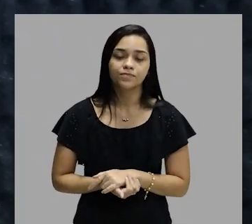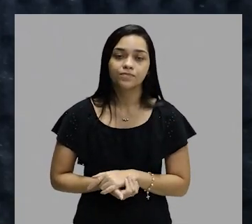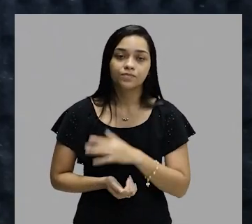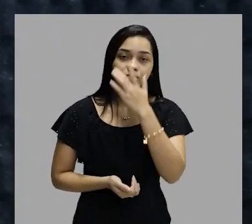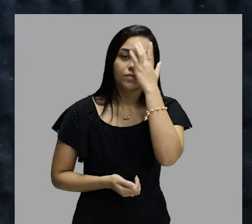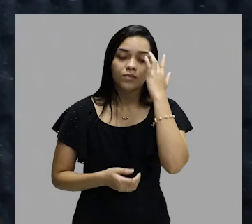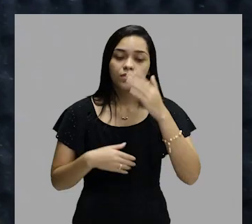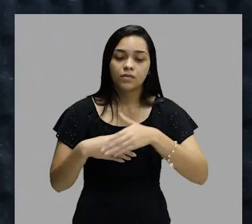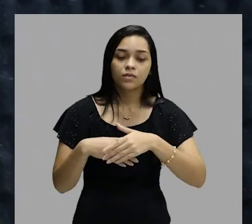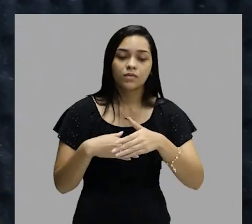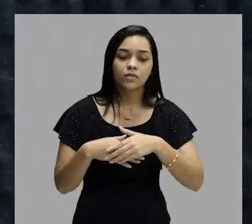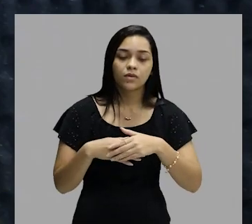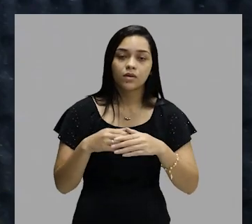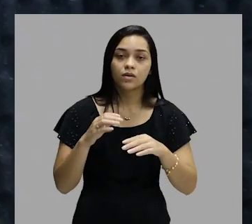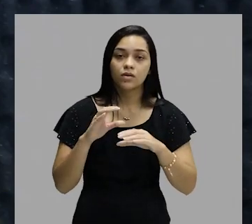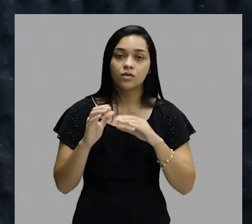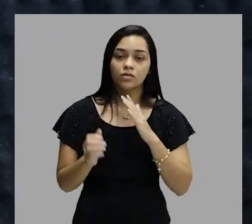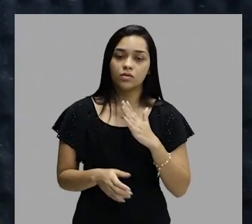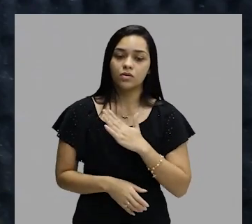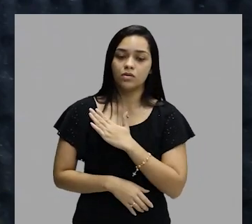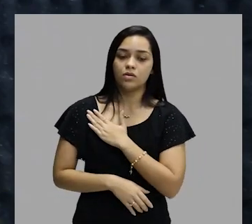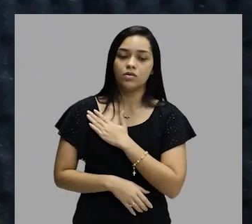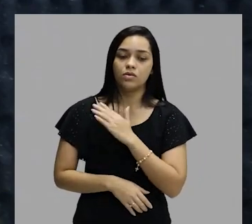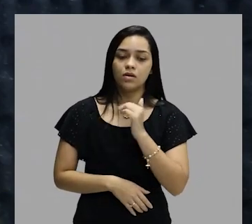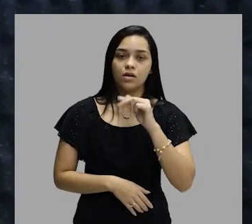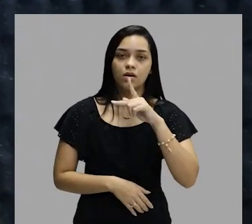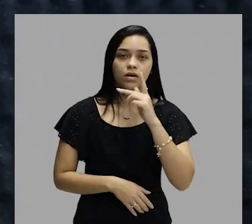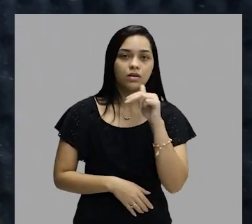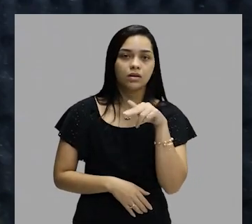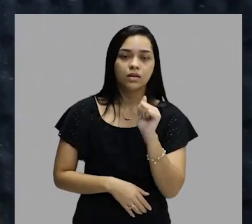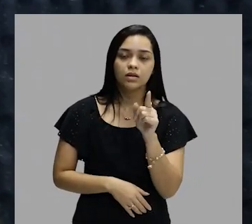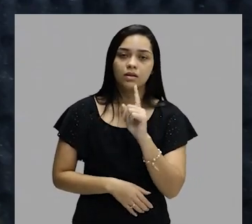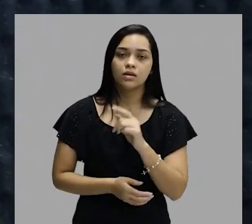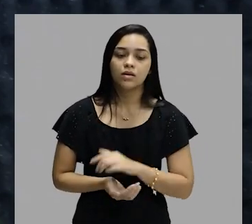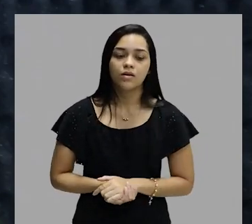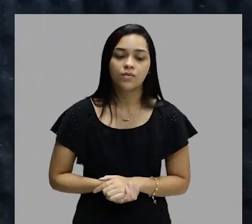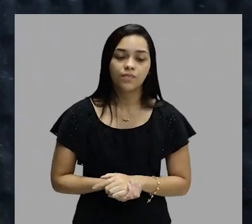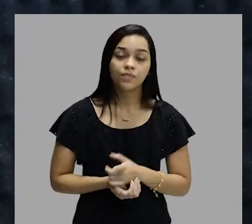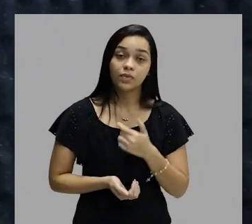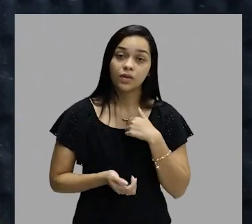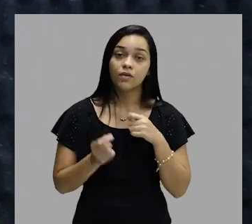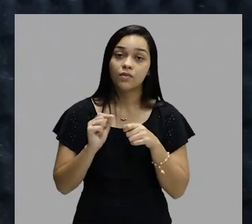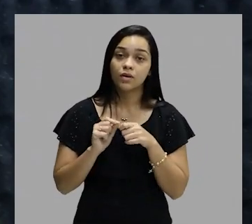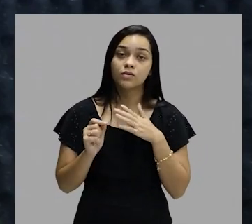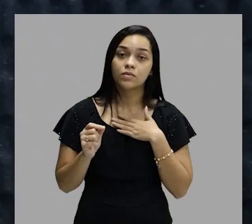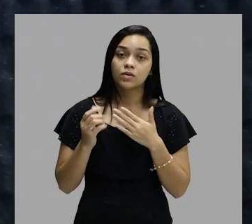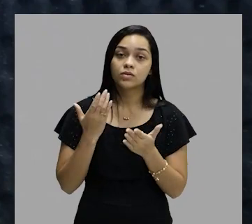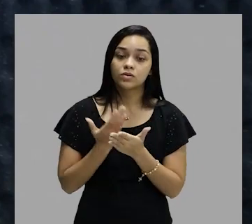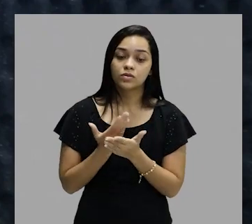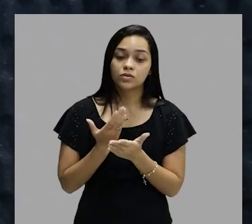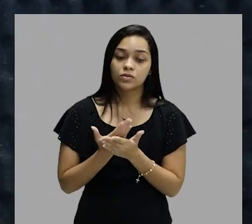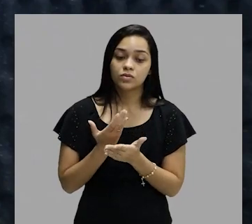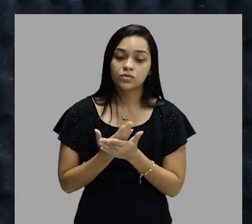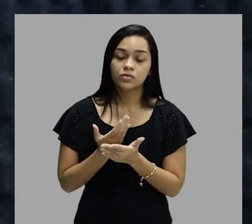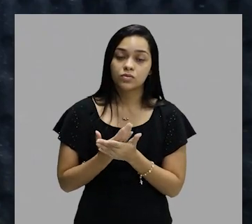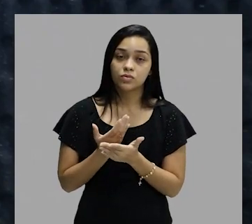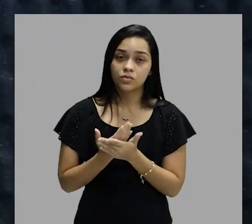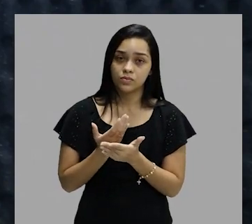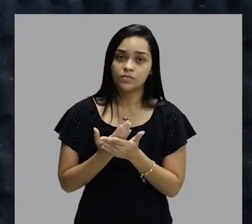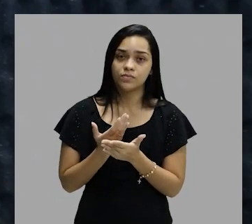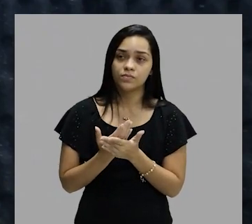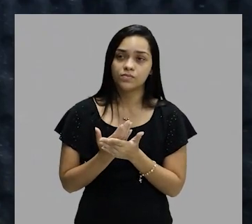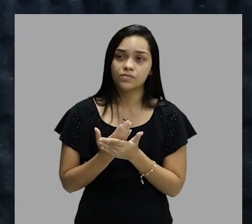jogadores cantam o hino, não é a antena. Eu faço os meus estudos universitários,